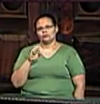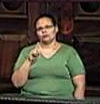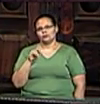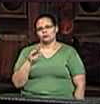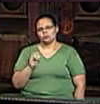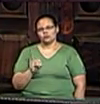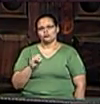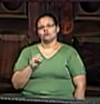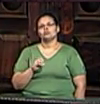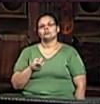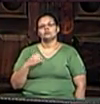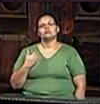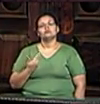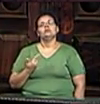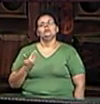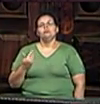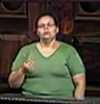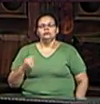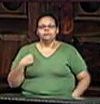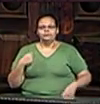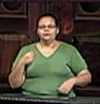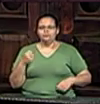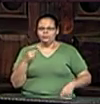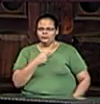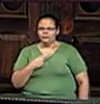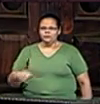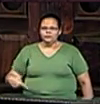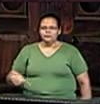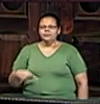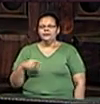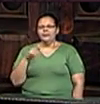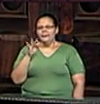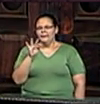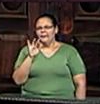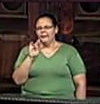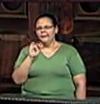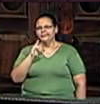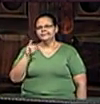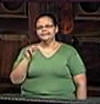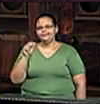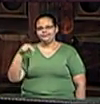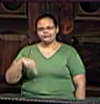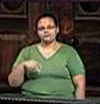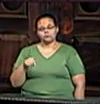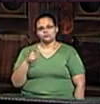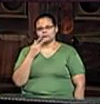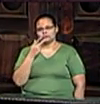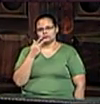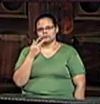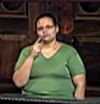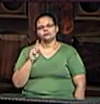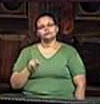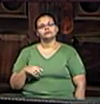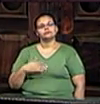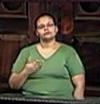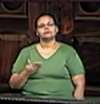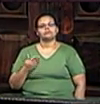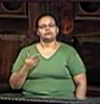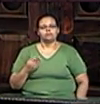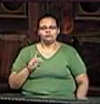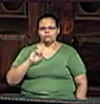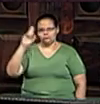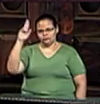Eugênio Gouveia Vieira, presidente da Firjan, falou no colégio de líderes dessa